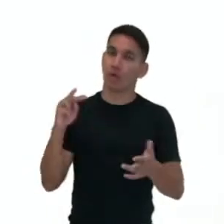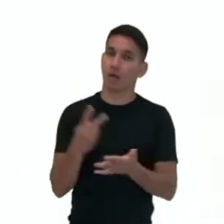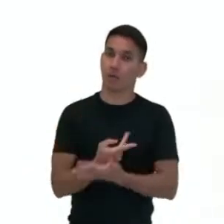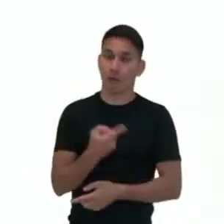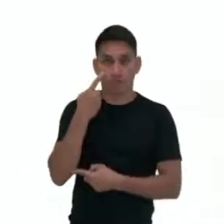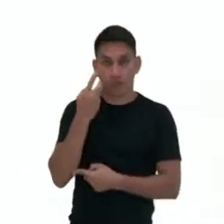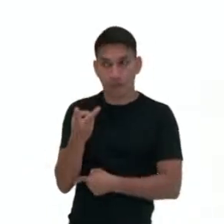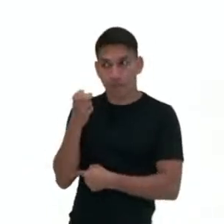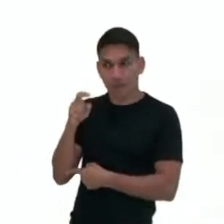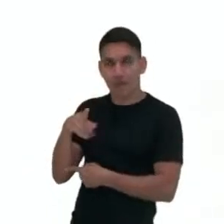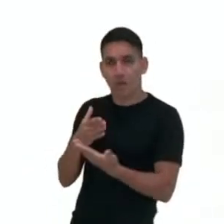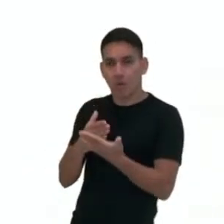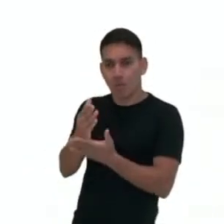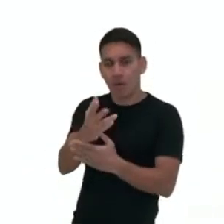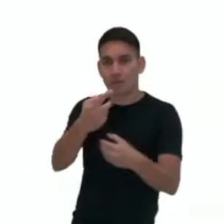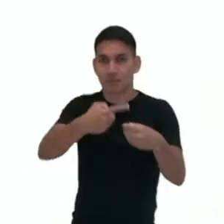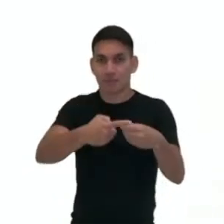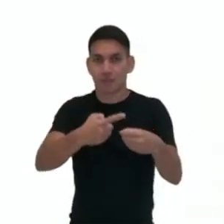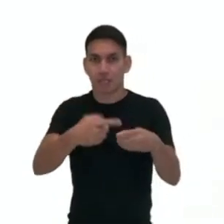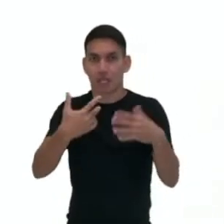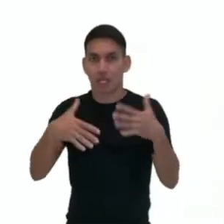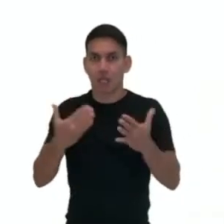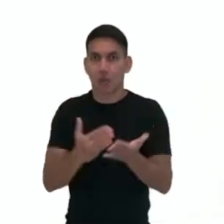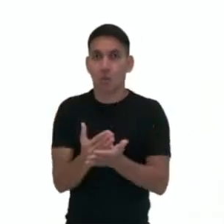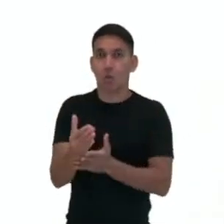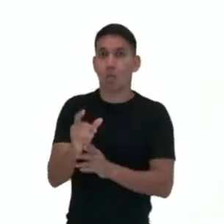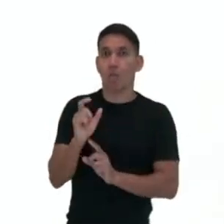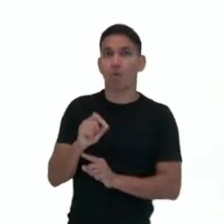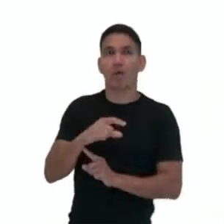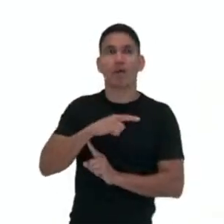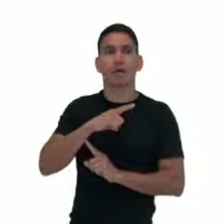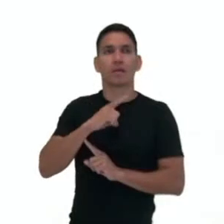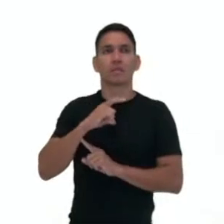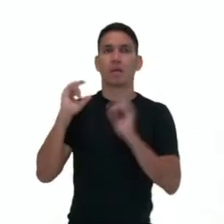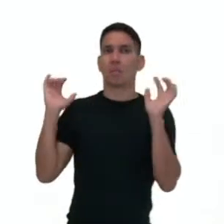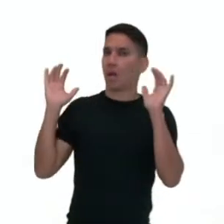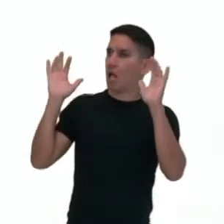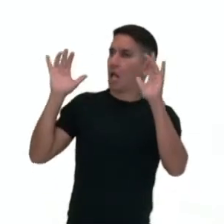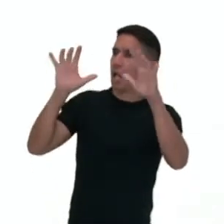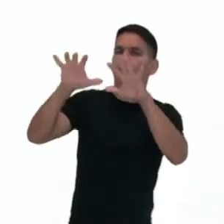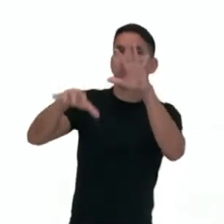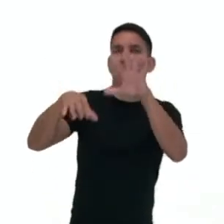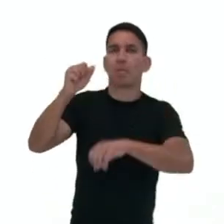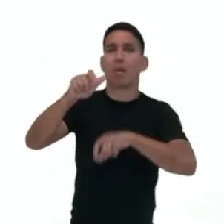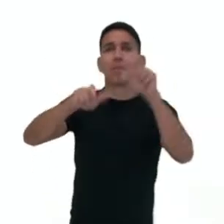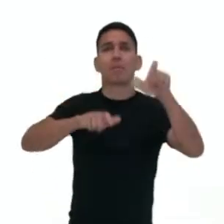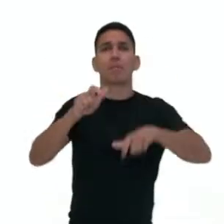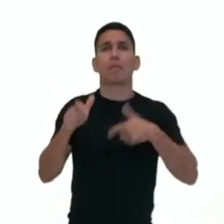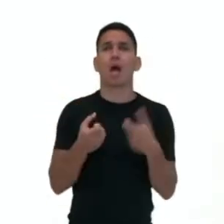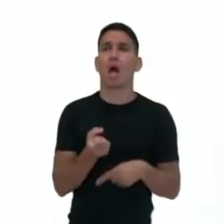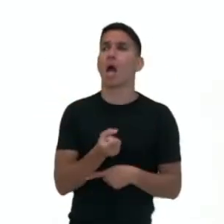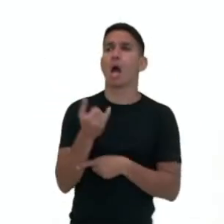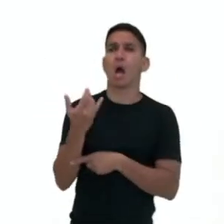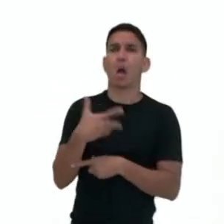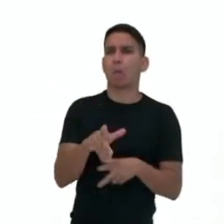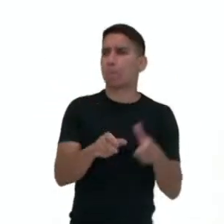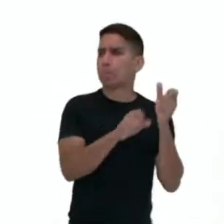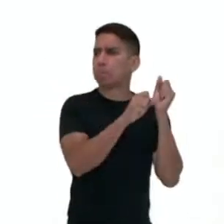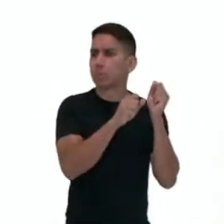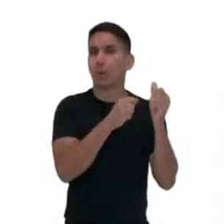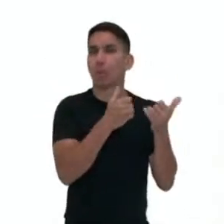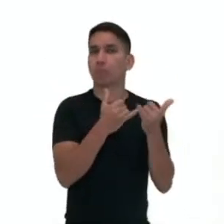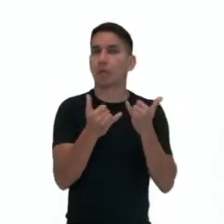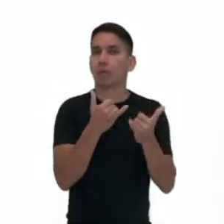na entrada da cidade, caiu aquele montão de povo em cima dele, os homens uns com os porretes, outros